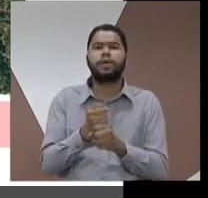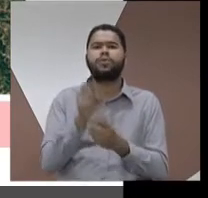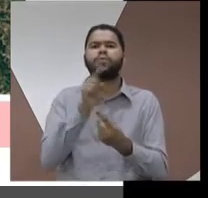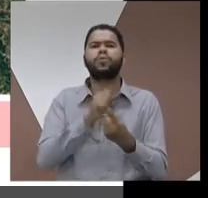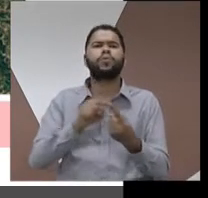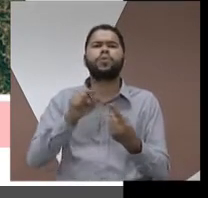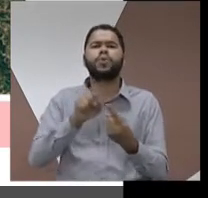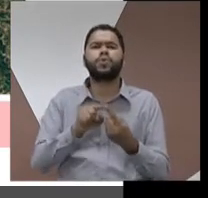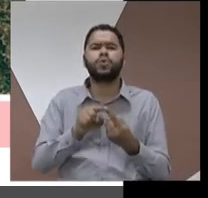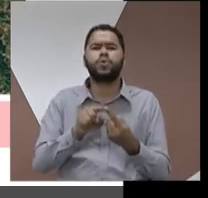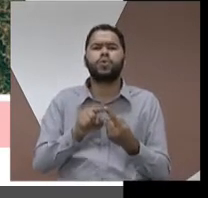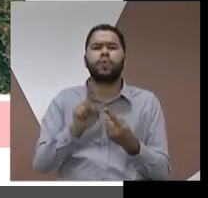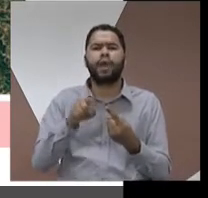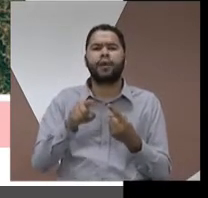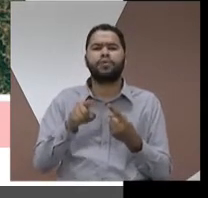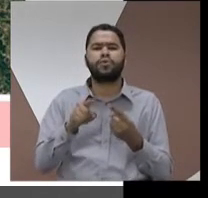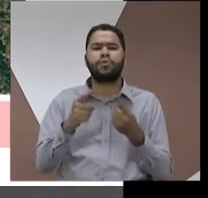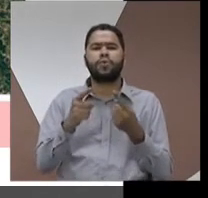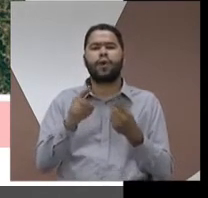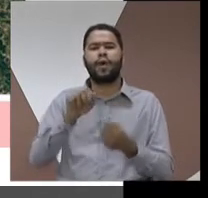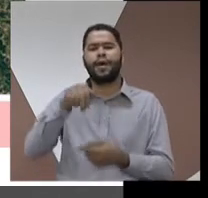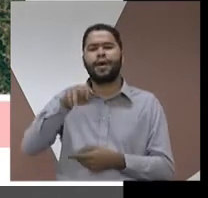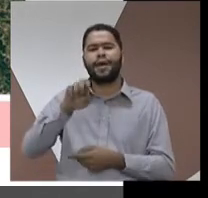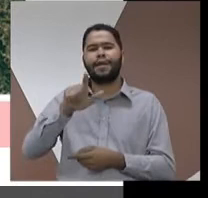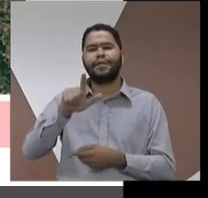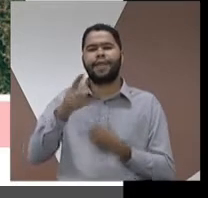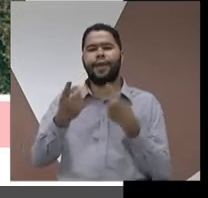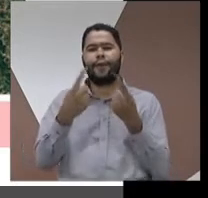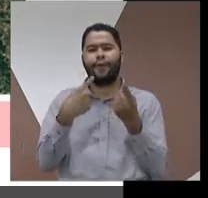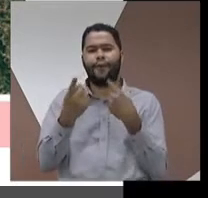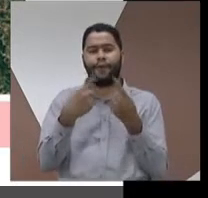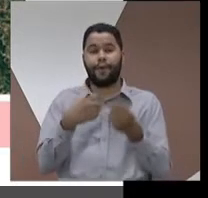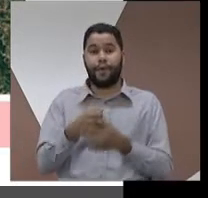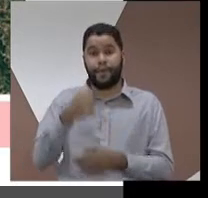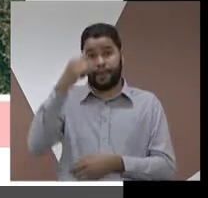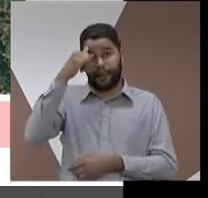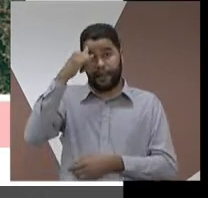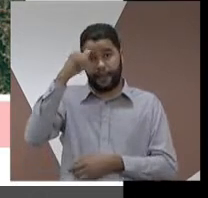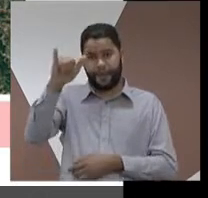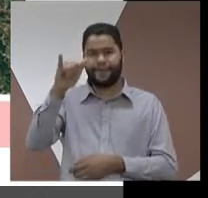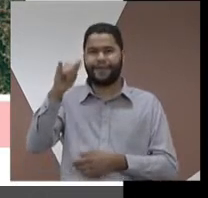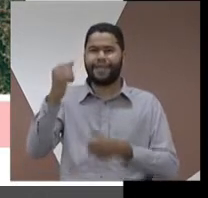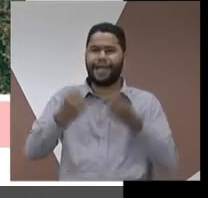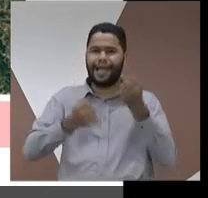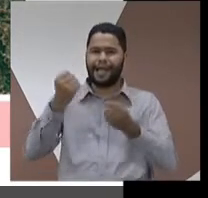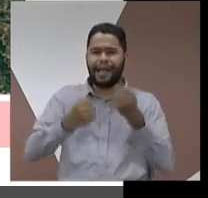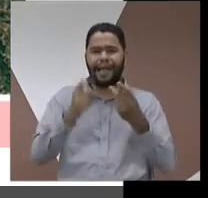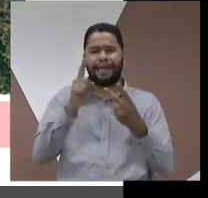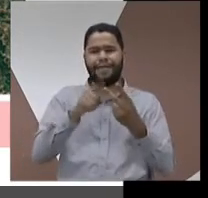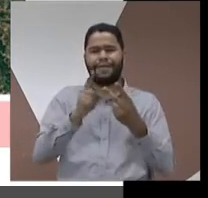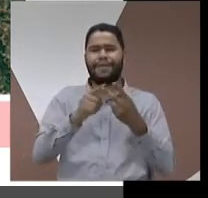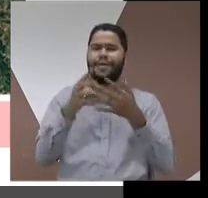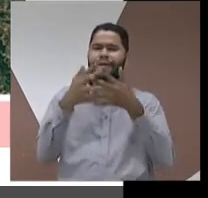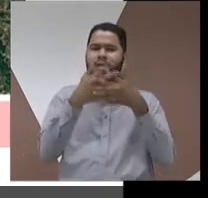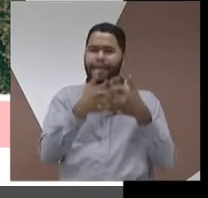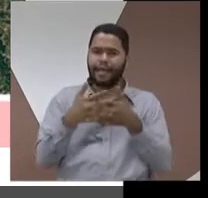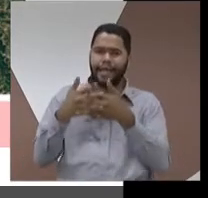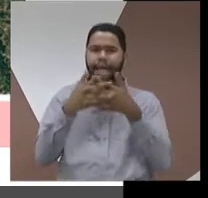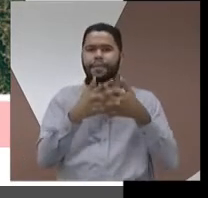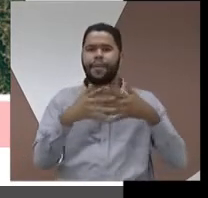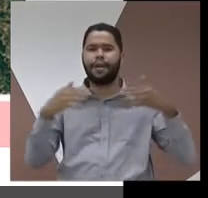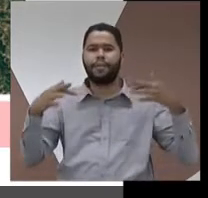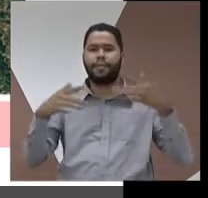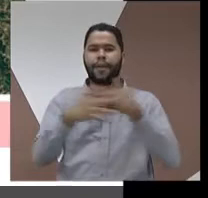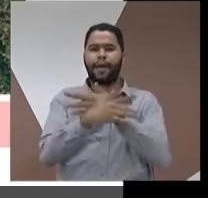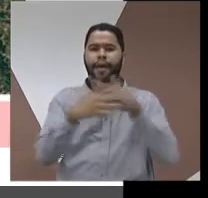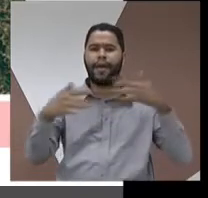do rodoanel, né? É evitar que os carros e caminhões circulem dentro da